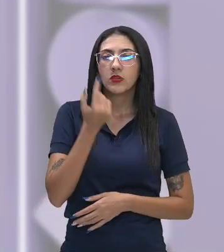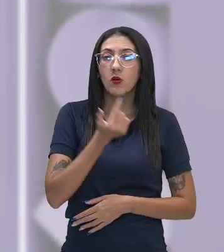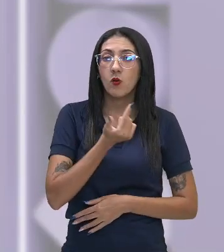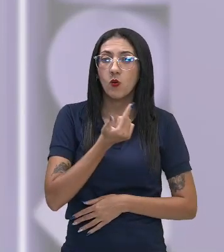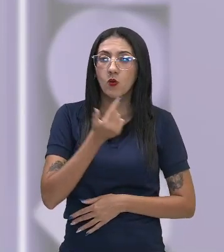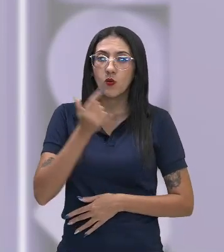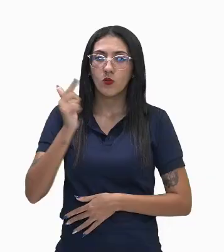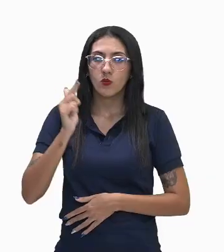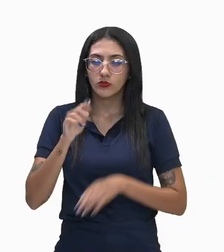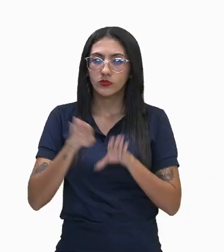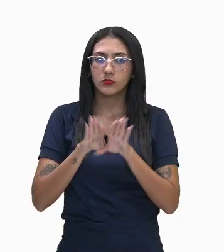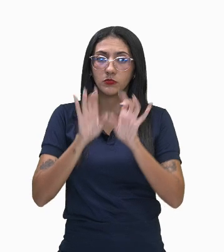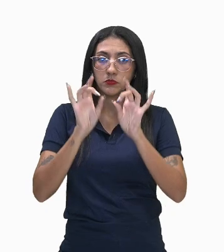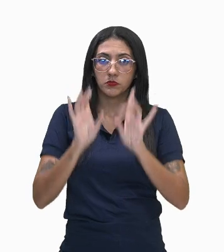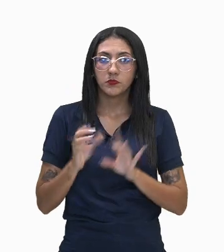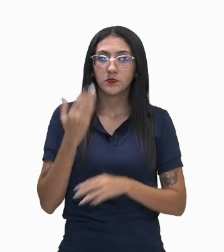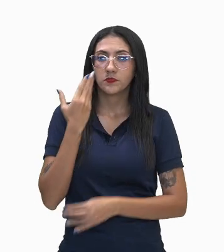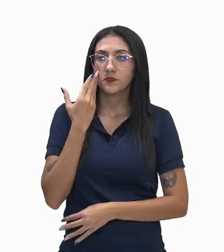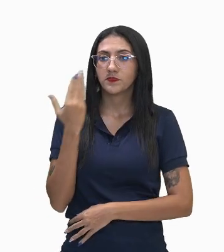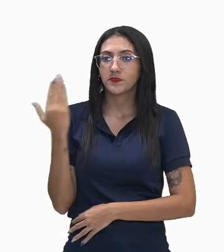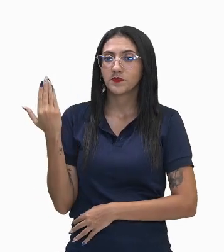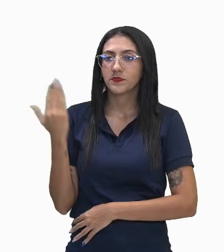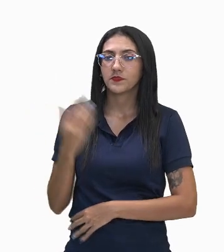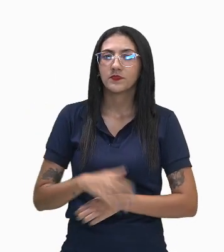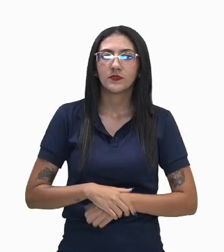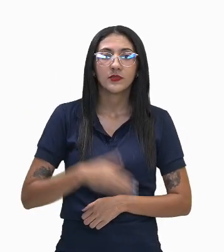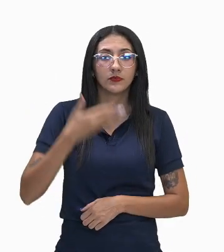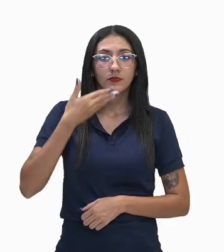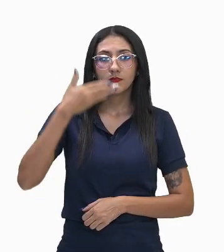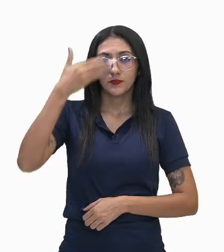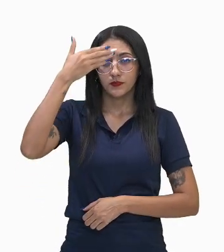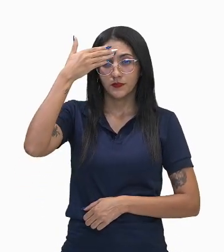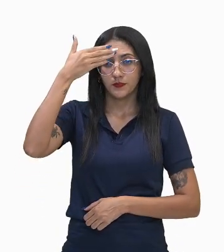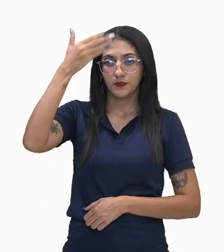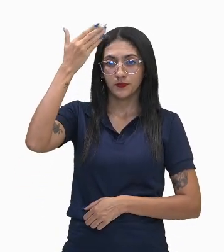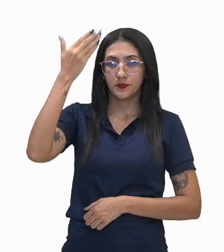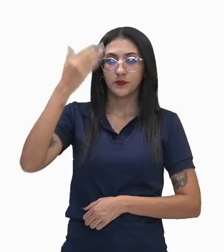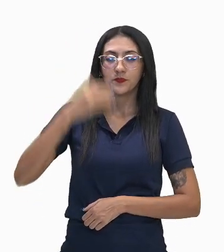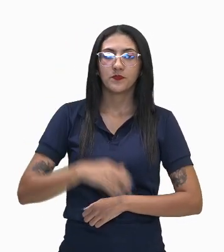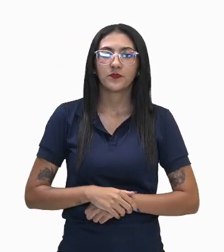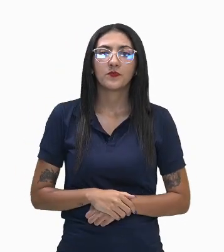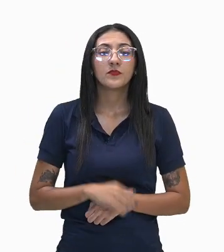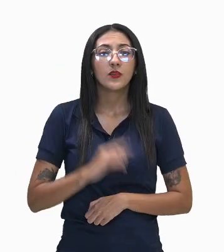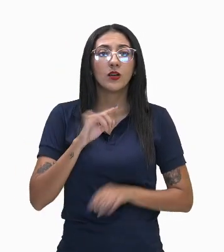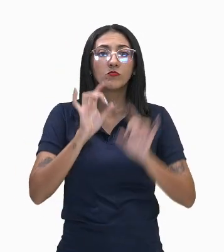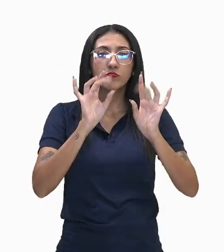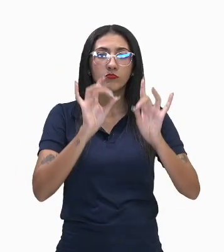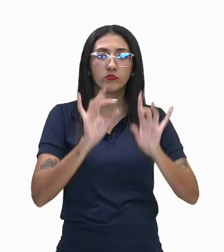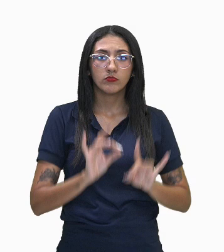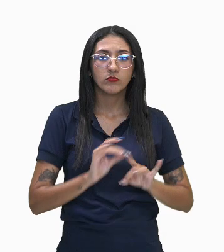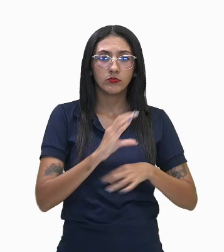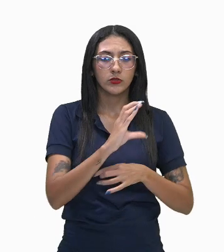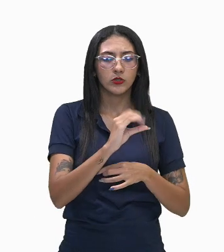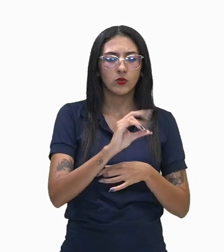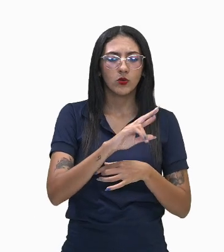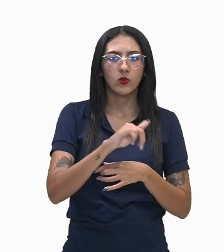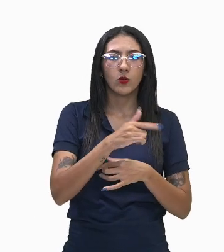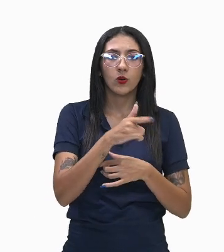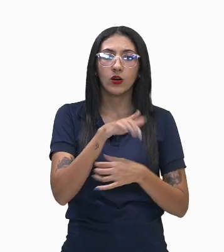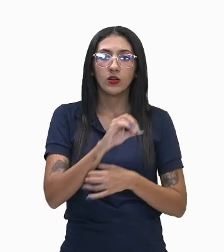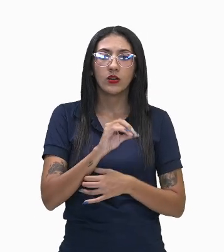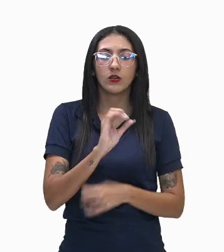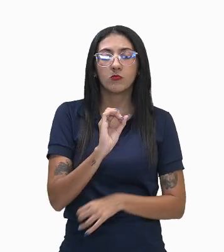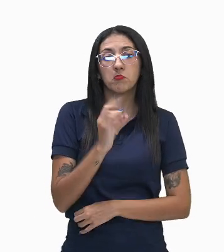tradição, que é do islamismo. Os islâmicos consideram o sagrado livro chamado Corão ou